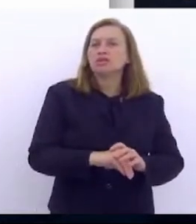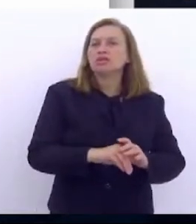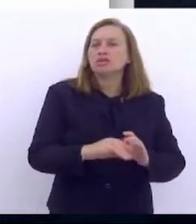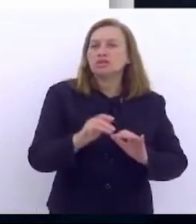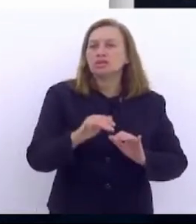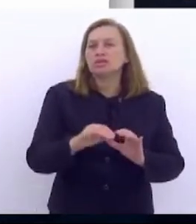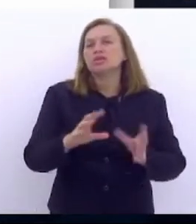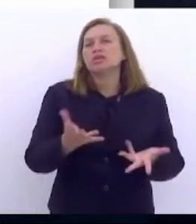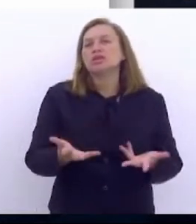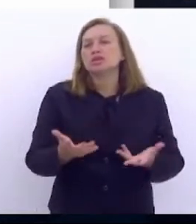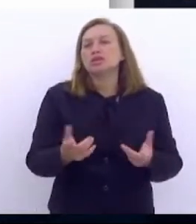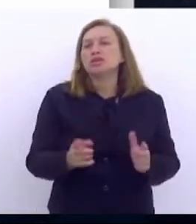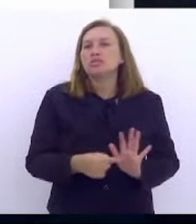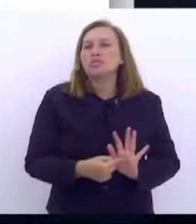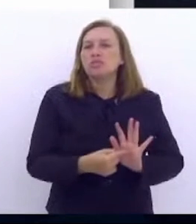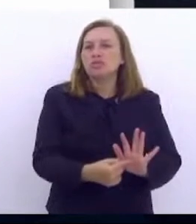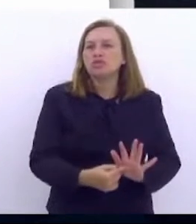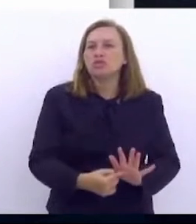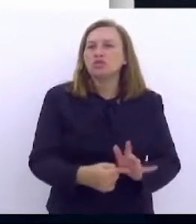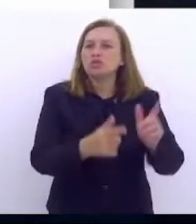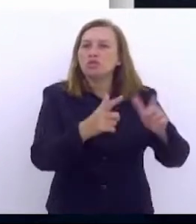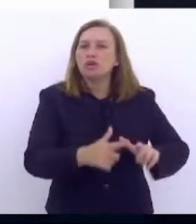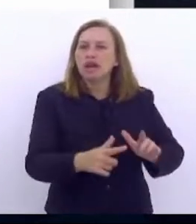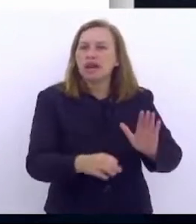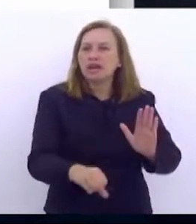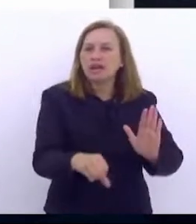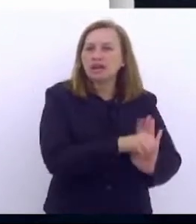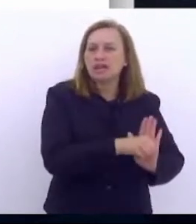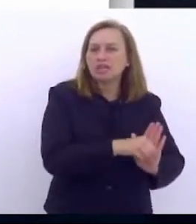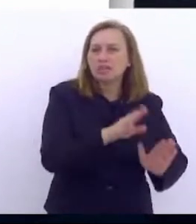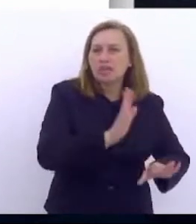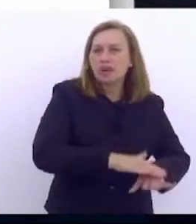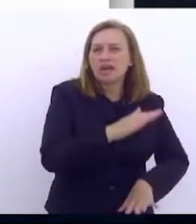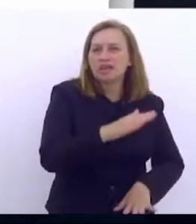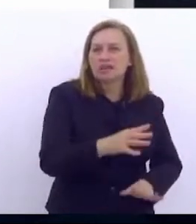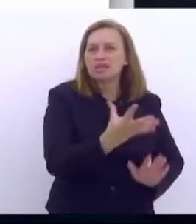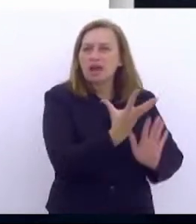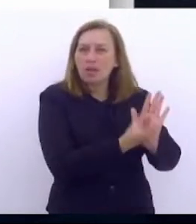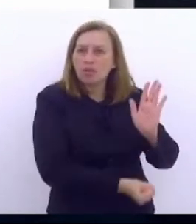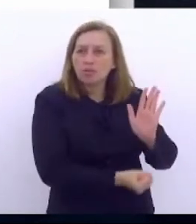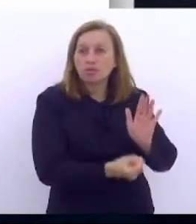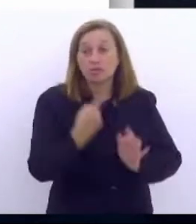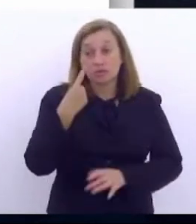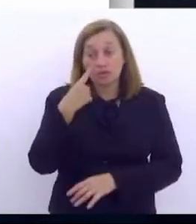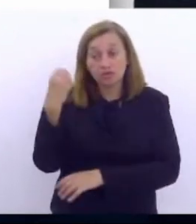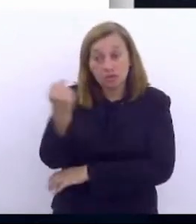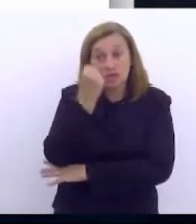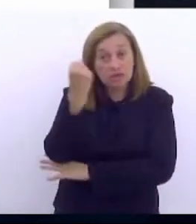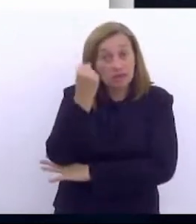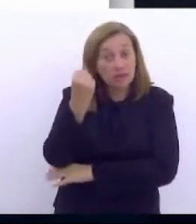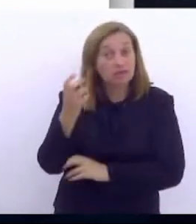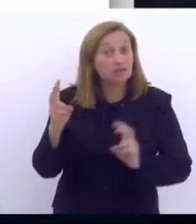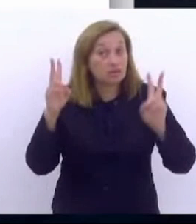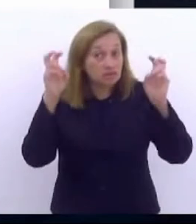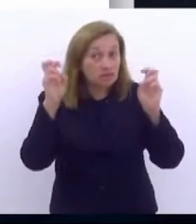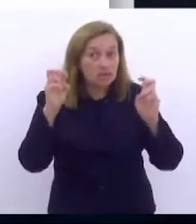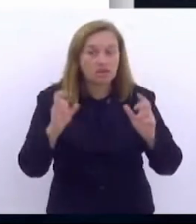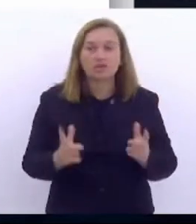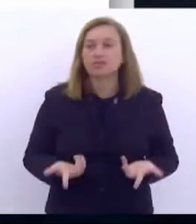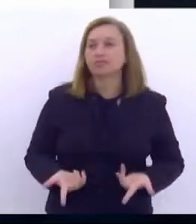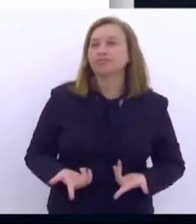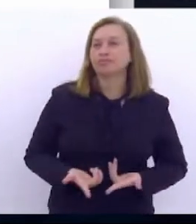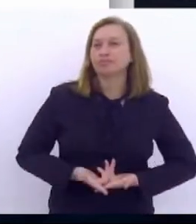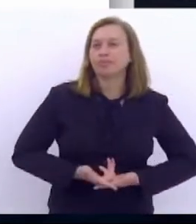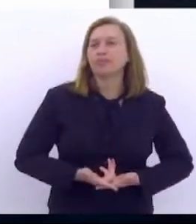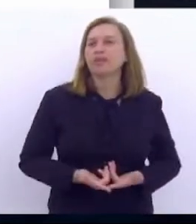que conclui que onde é crime, tem mais abortos. Você veja a gravidade disso, em termos legais, porque